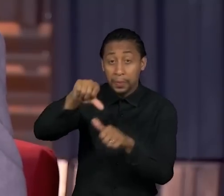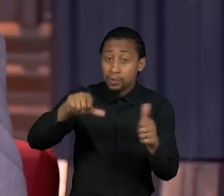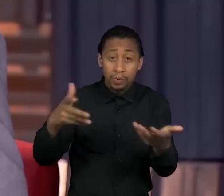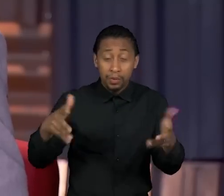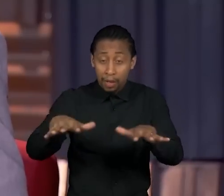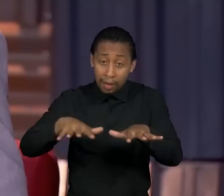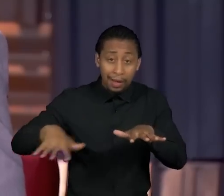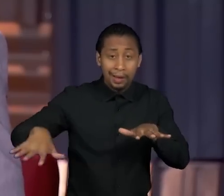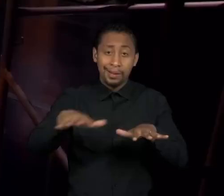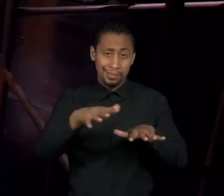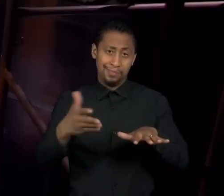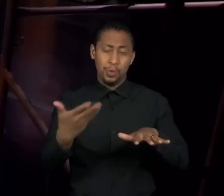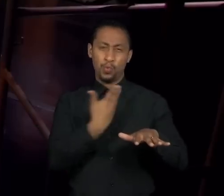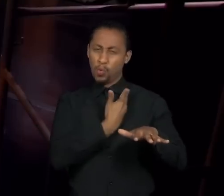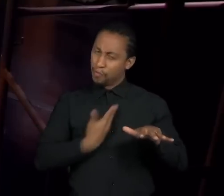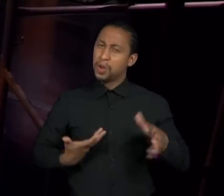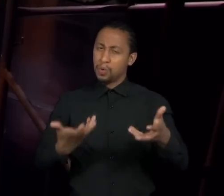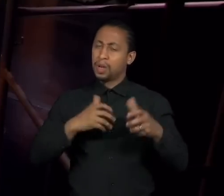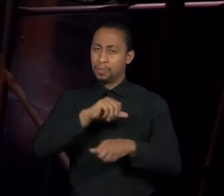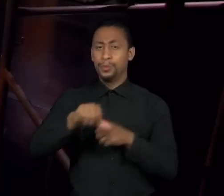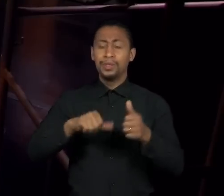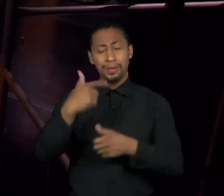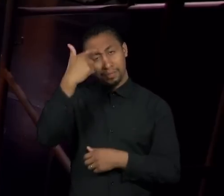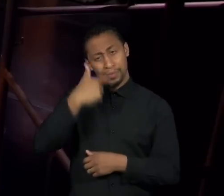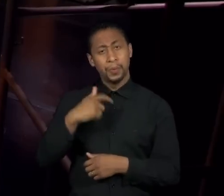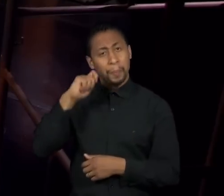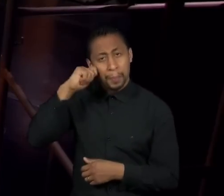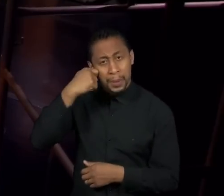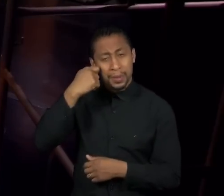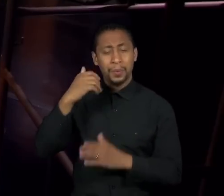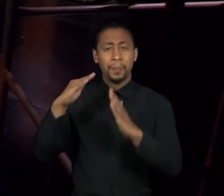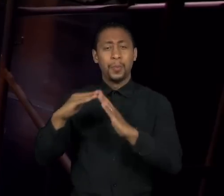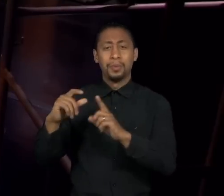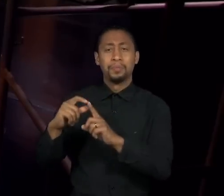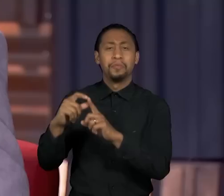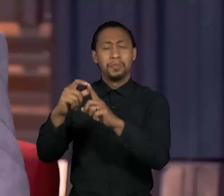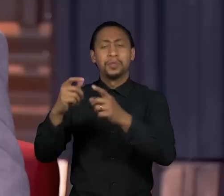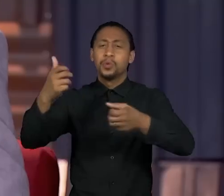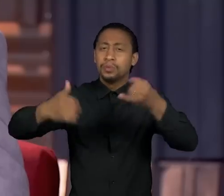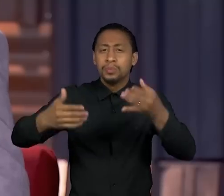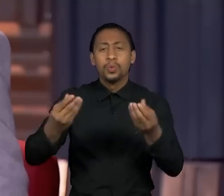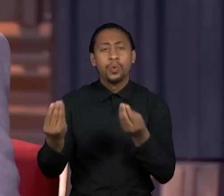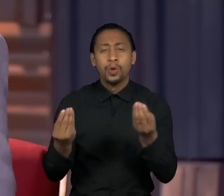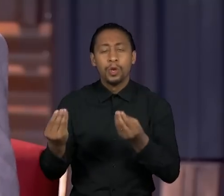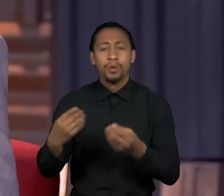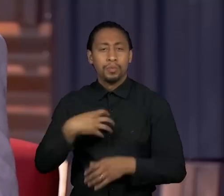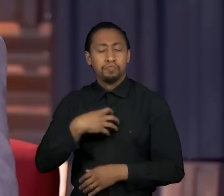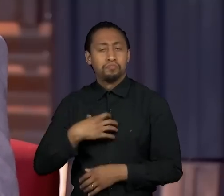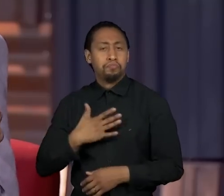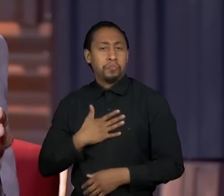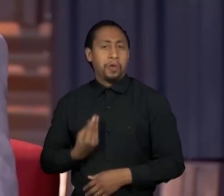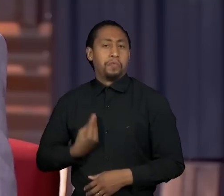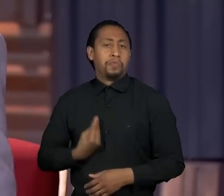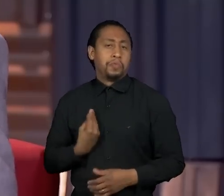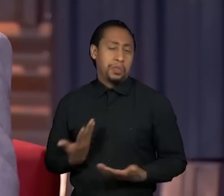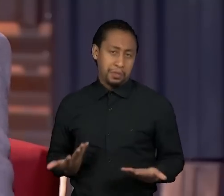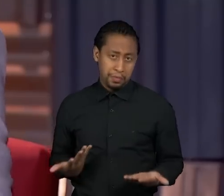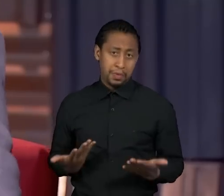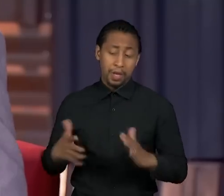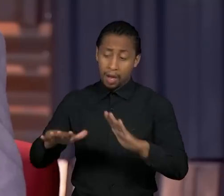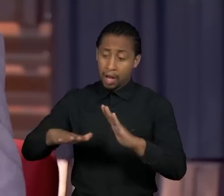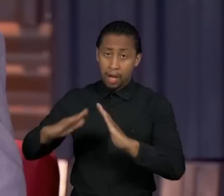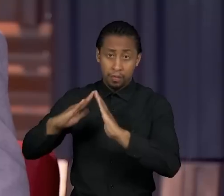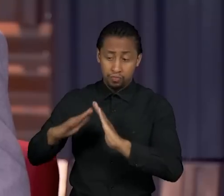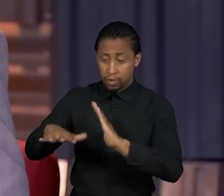sistema, principalmente. Eu sou negro periférico, eu falo das minhas causas, falo das minhas questões. Num local que atinge